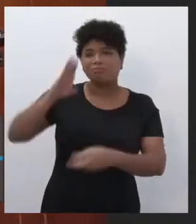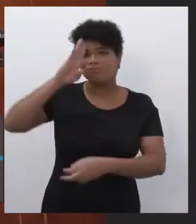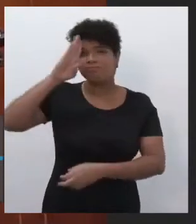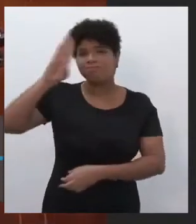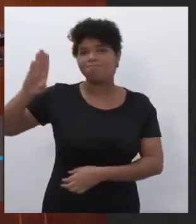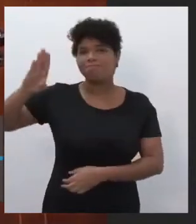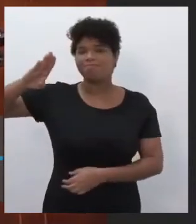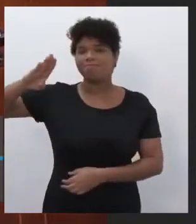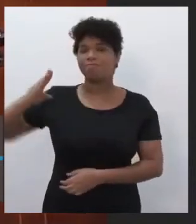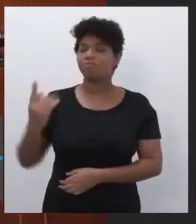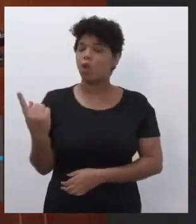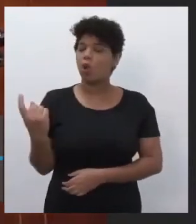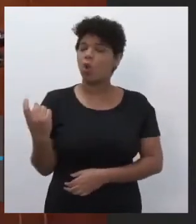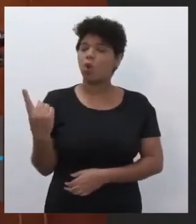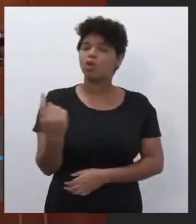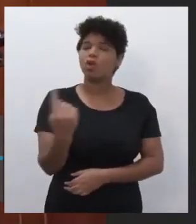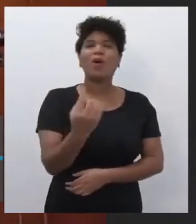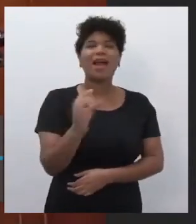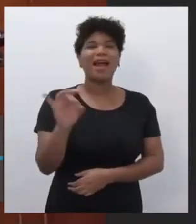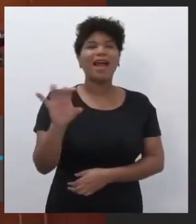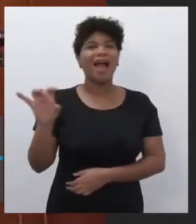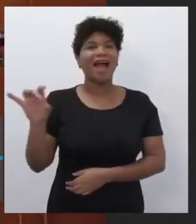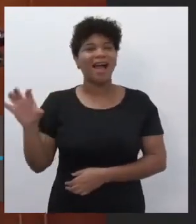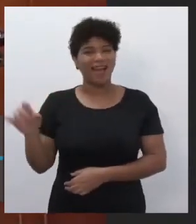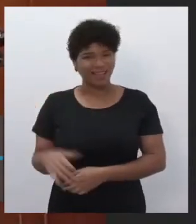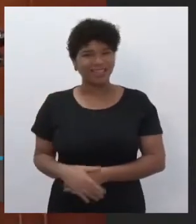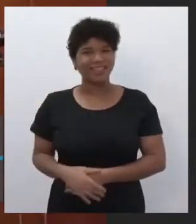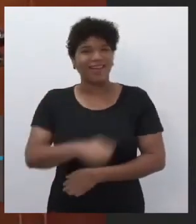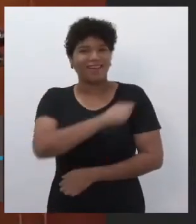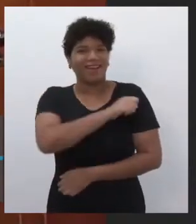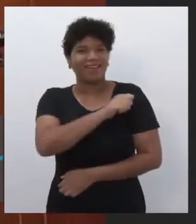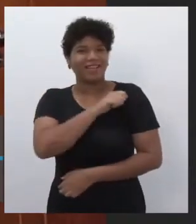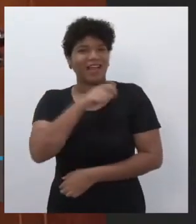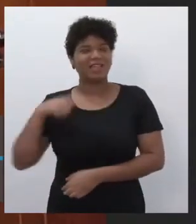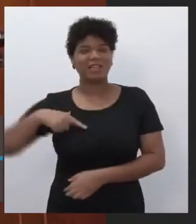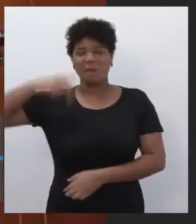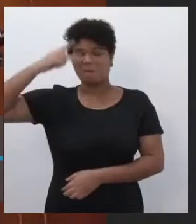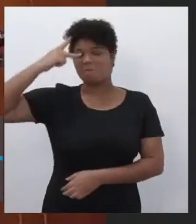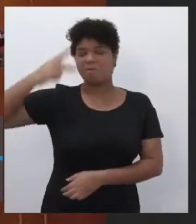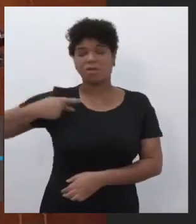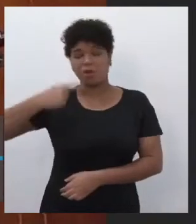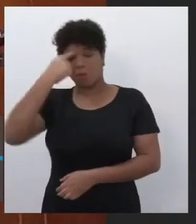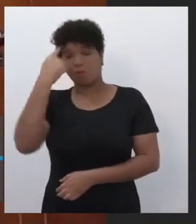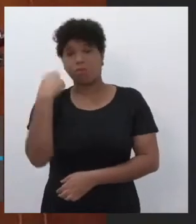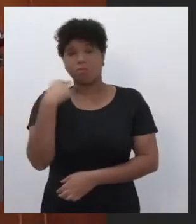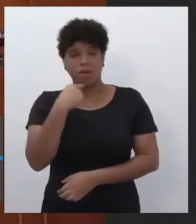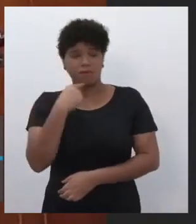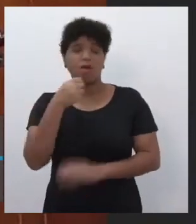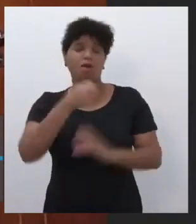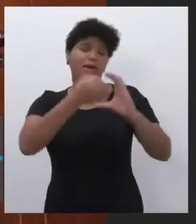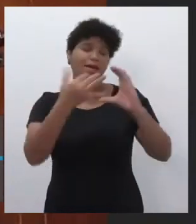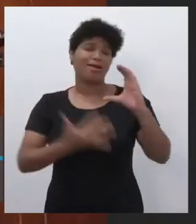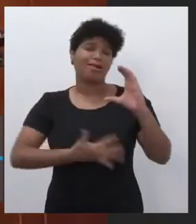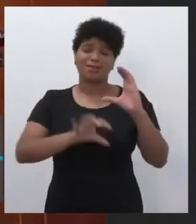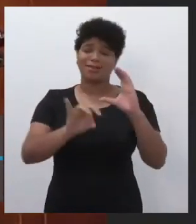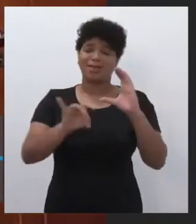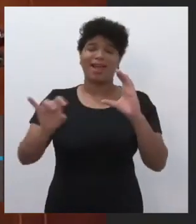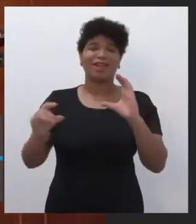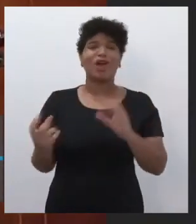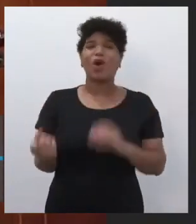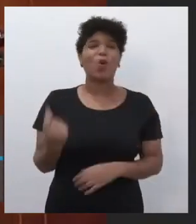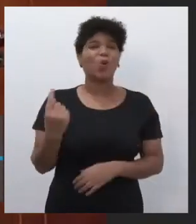a individualidade de cada estudante e suas respectivas defasagens. Acreditamos que existem